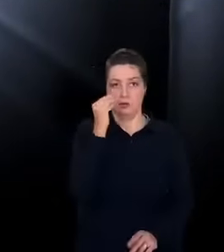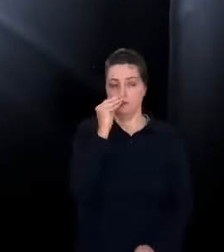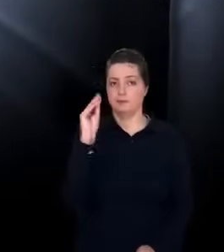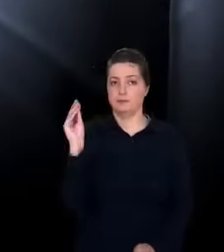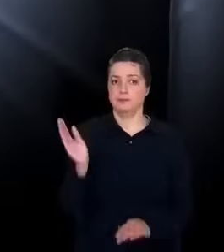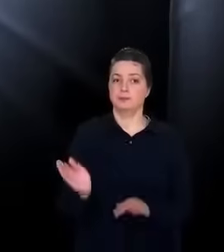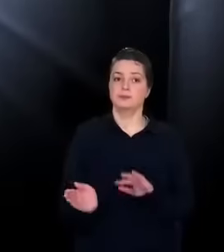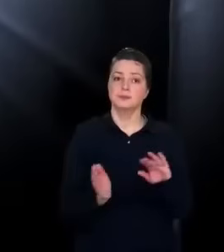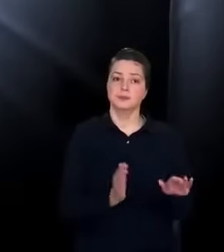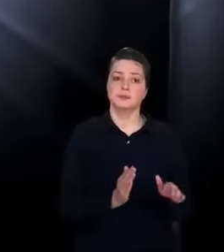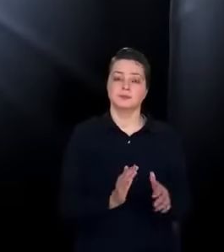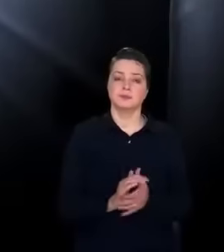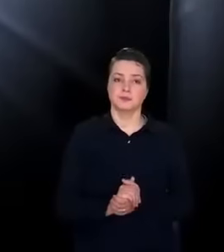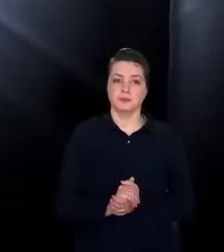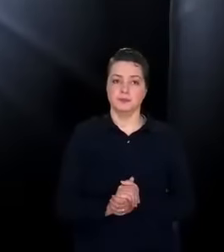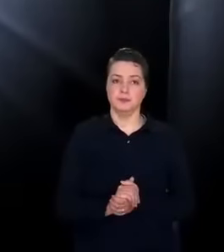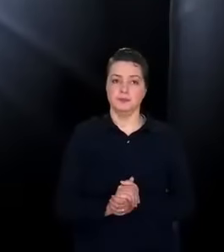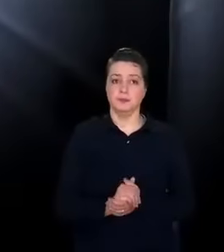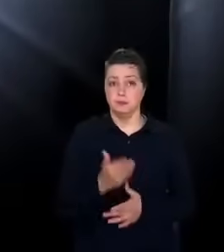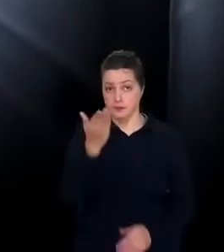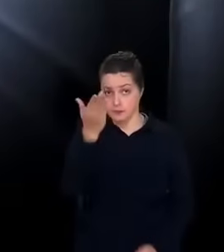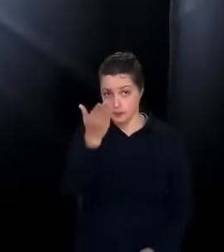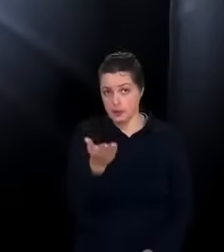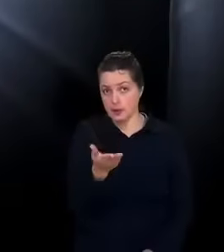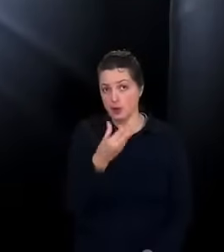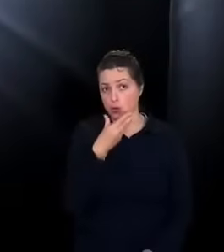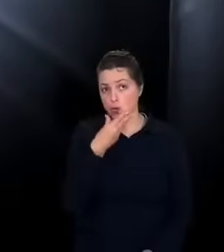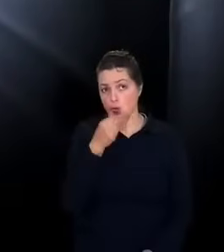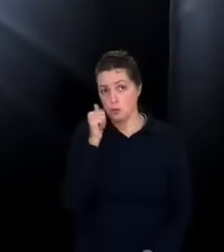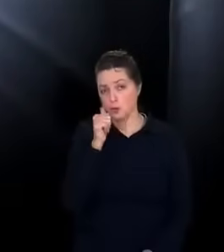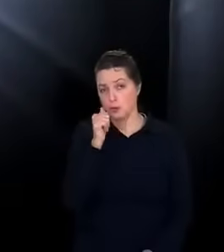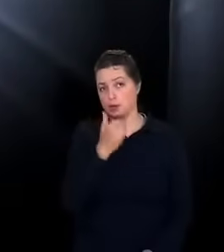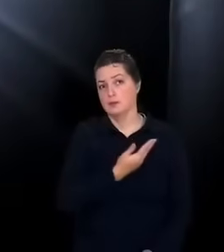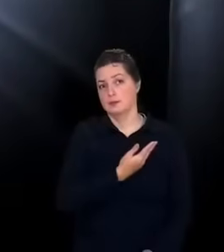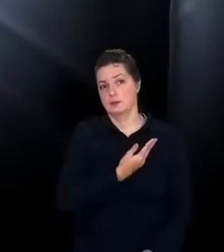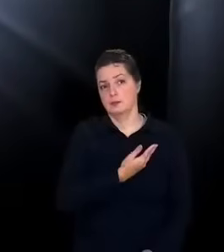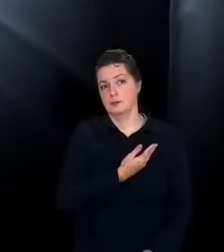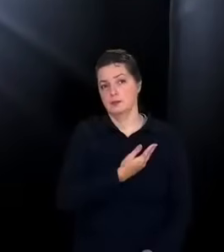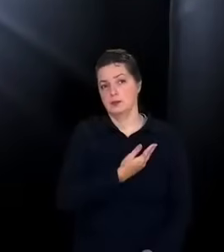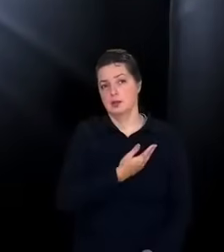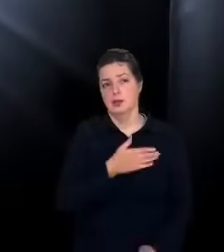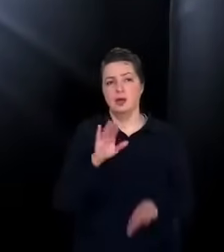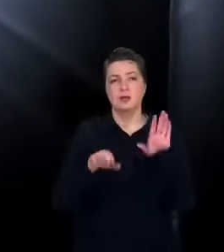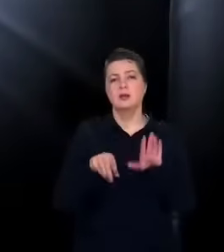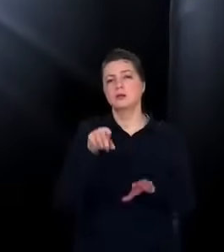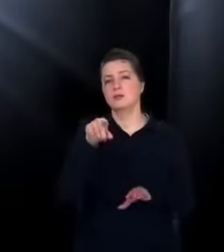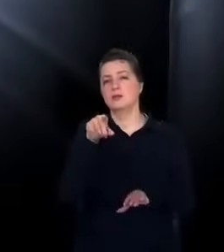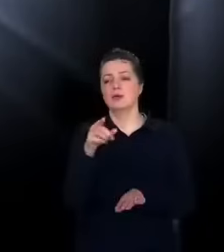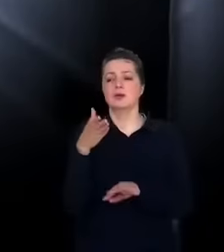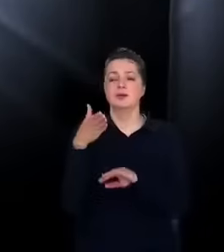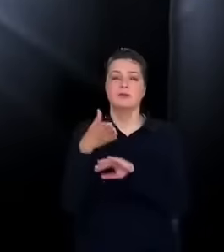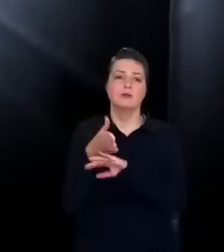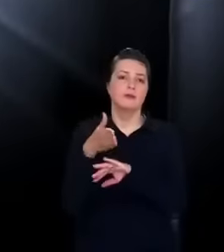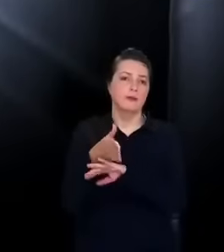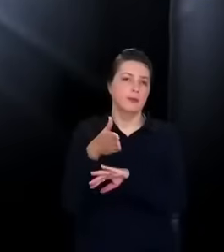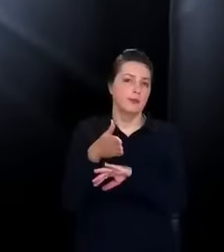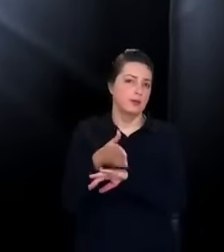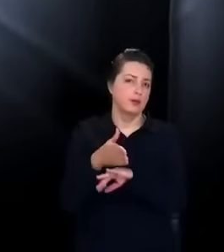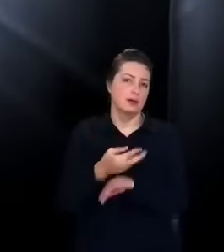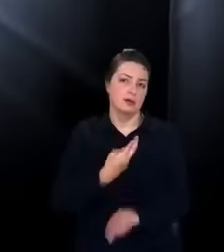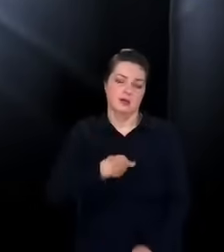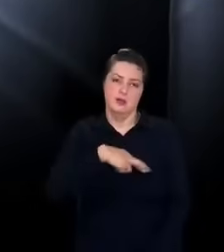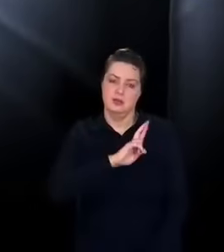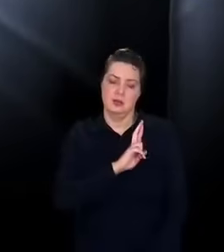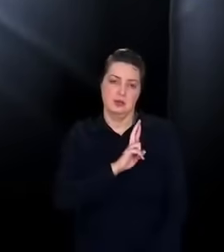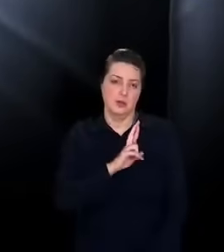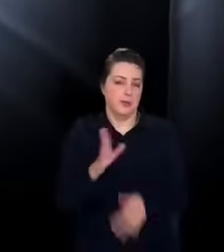você, minha amiga e meu amigo, você que é de uma igreja, você pertence a uma religião,